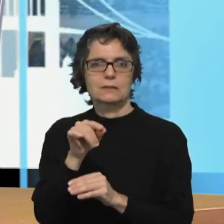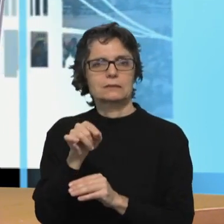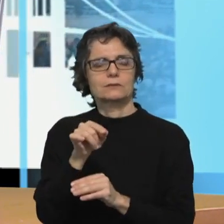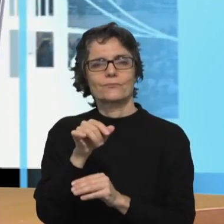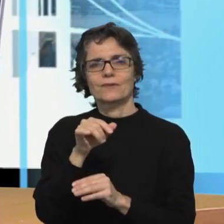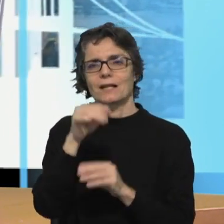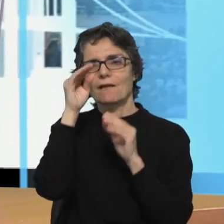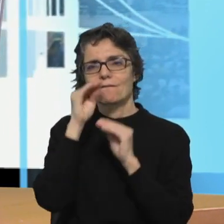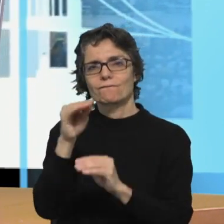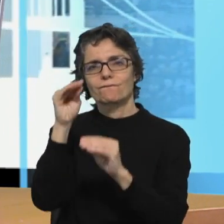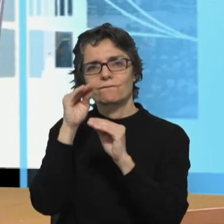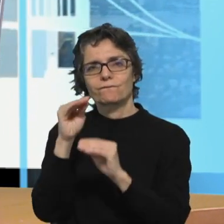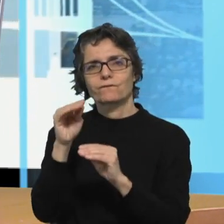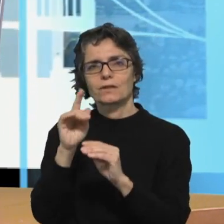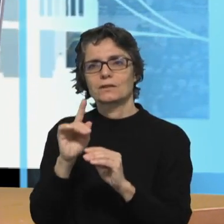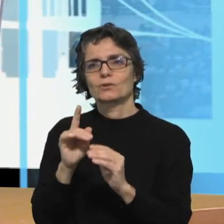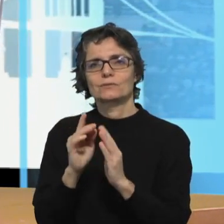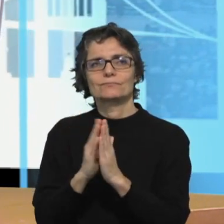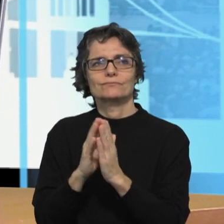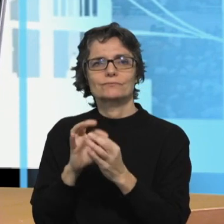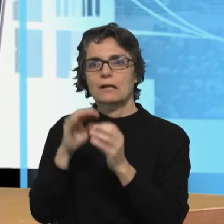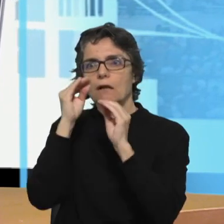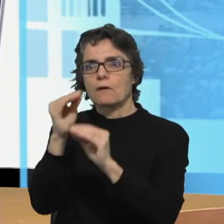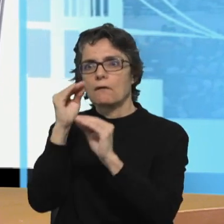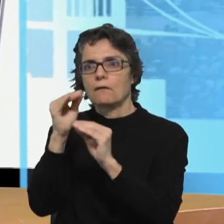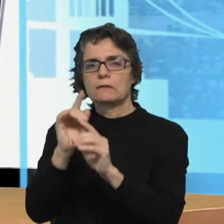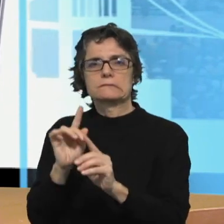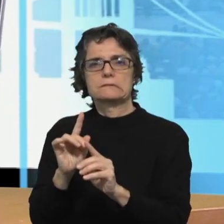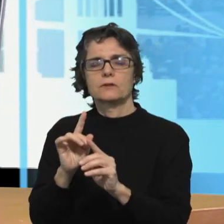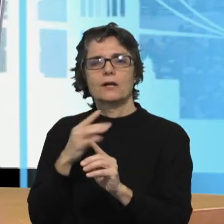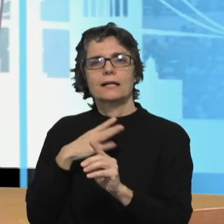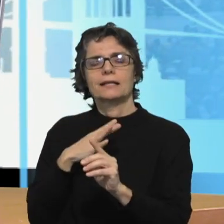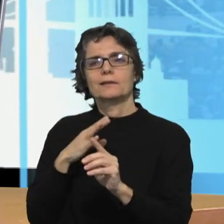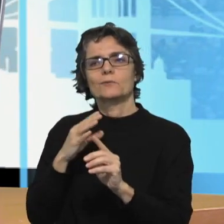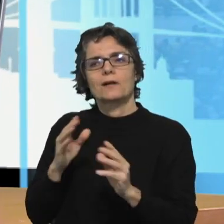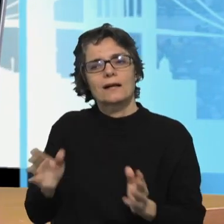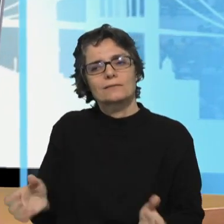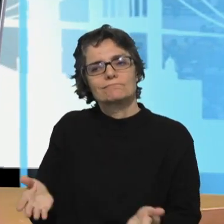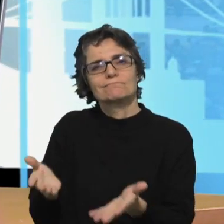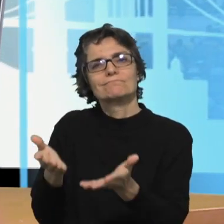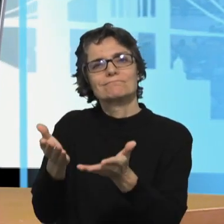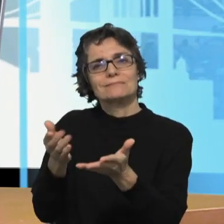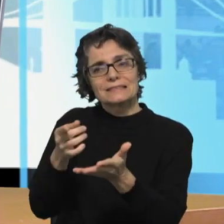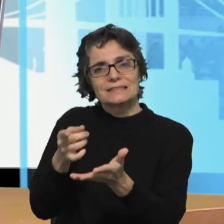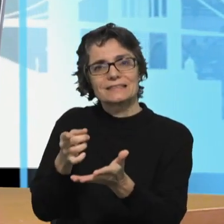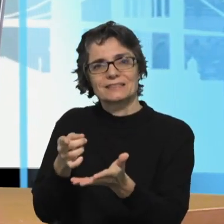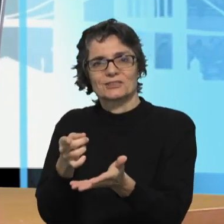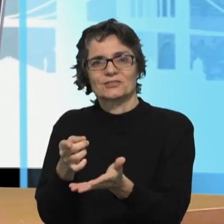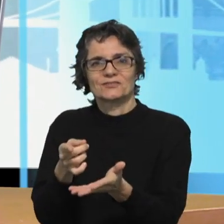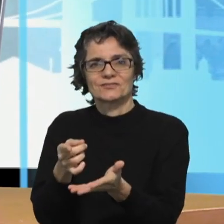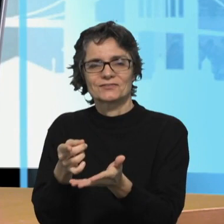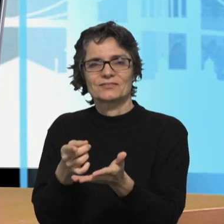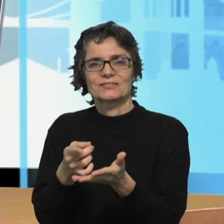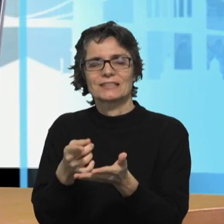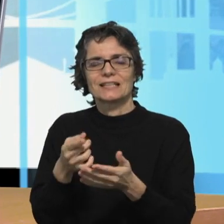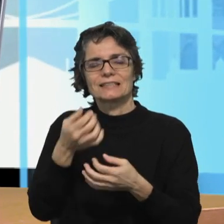é instrução religiosa. Quer ser uma verdadeira iniciação a esta experiência um bocadinho alternativa que é acreditar no Evangelho.